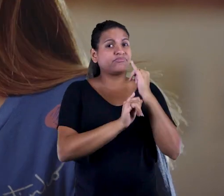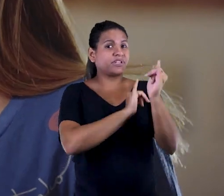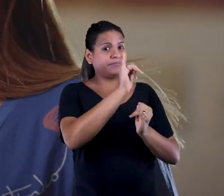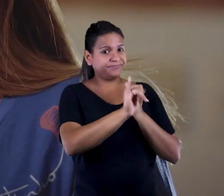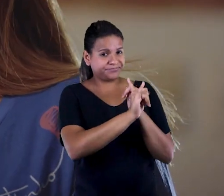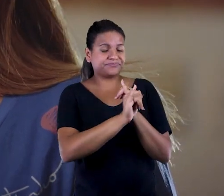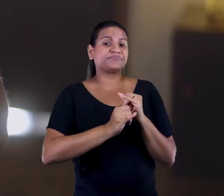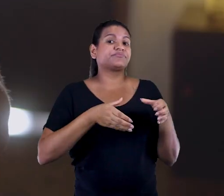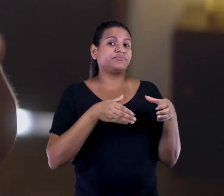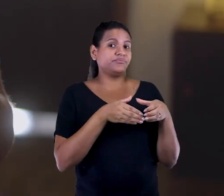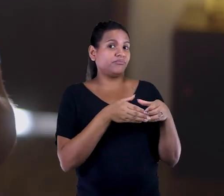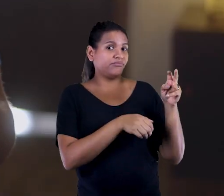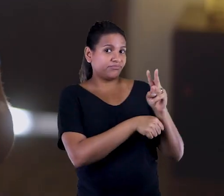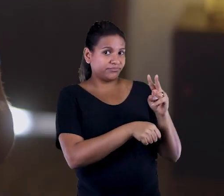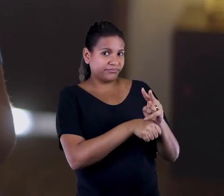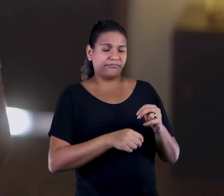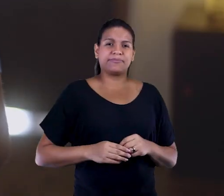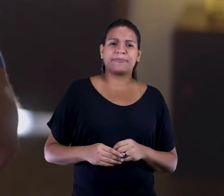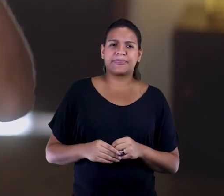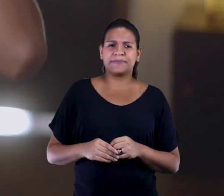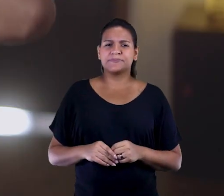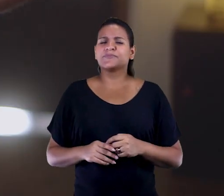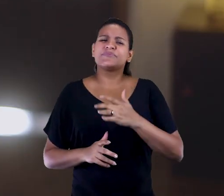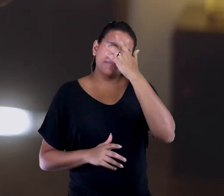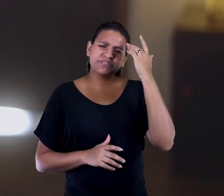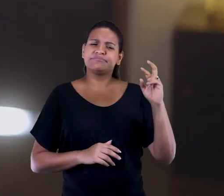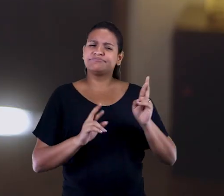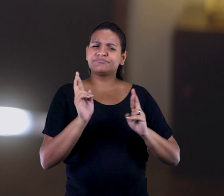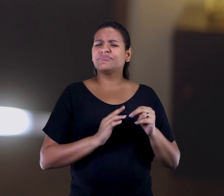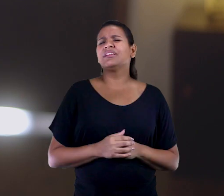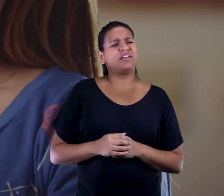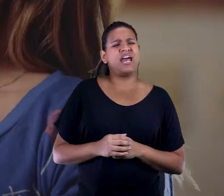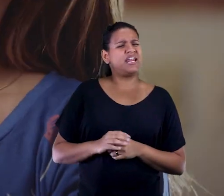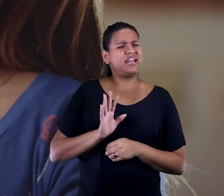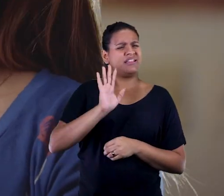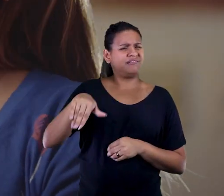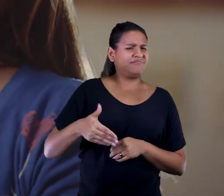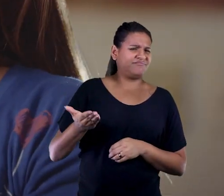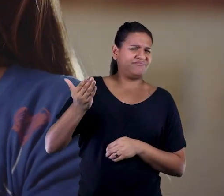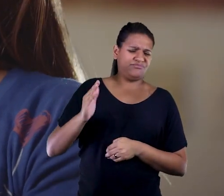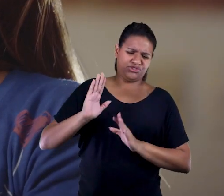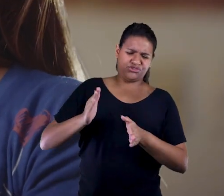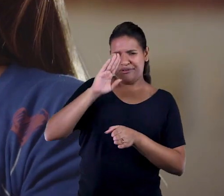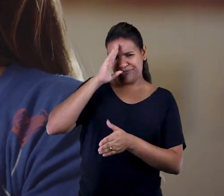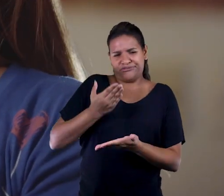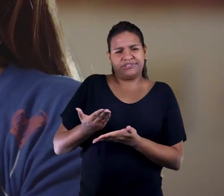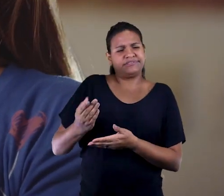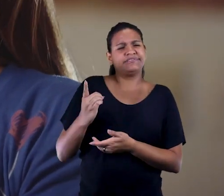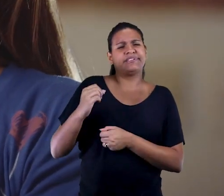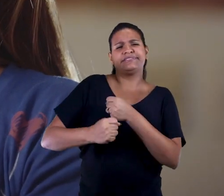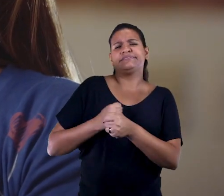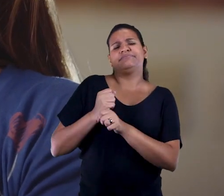e soltei na internet, num grupo de proteção. Aí um monte de gente, imagina, ela é super de confiança, ela faz isso há mais de